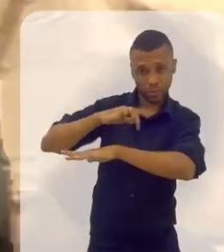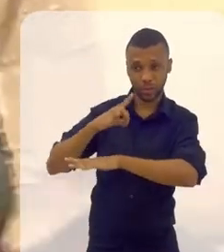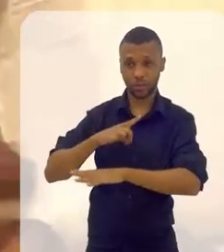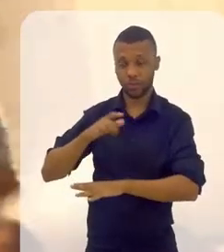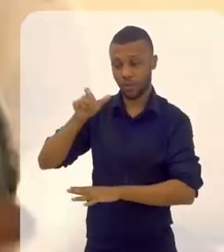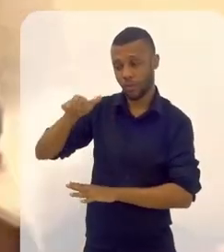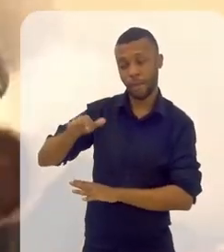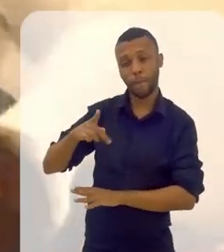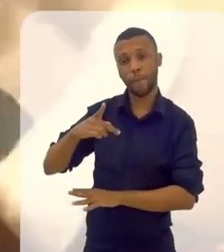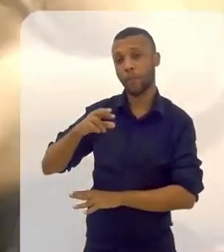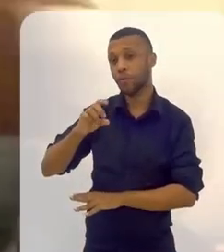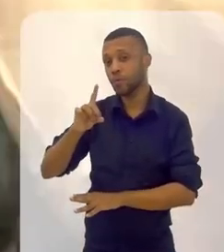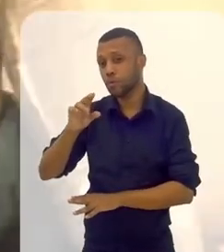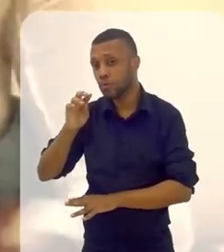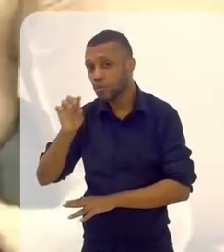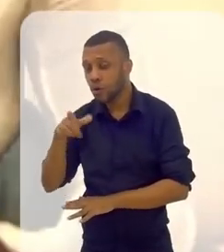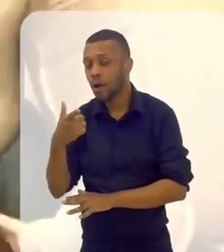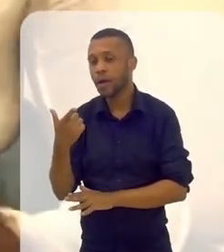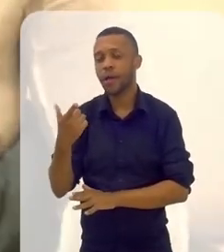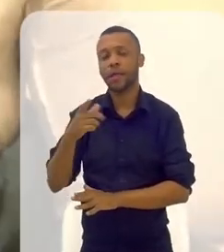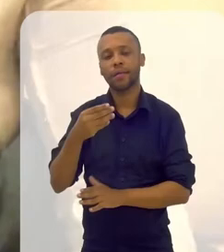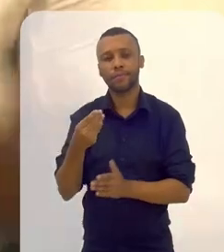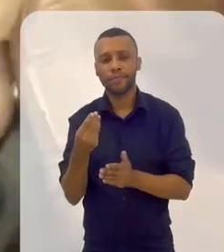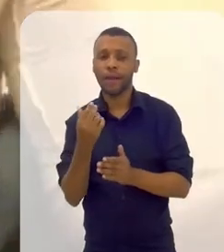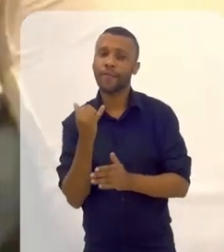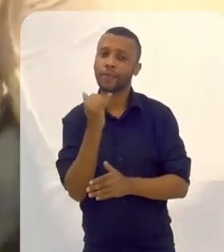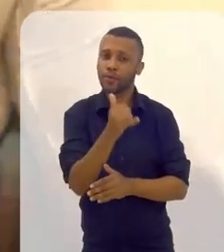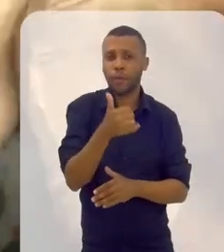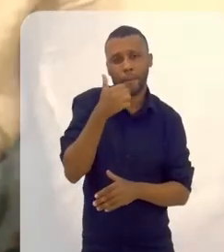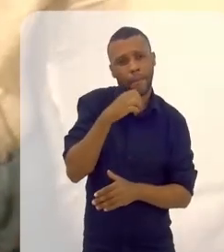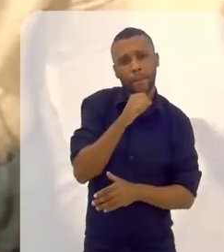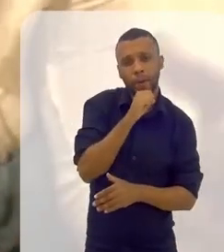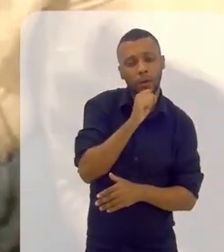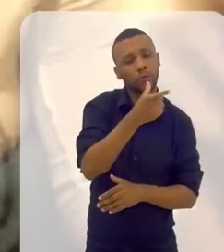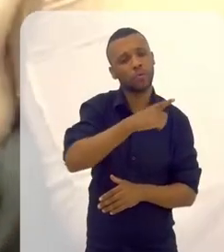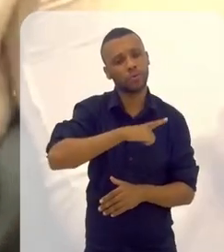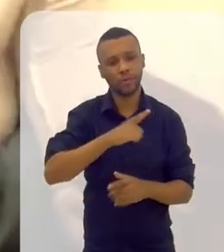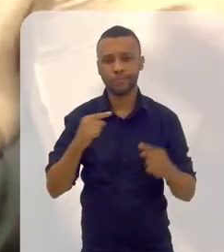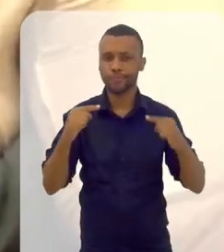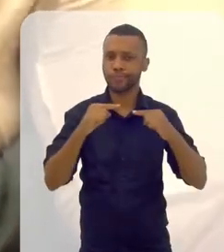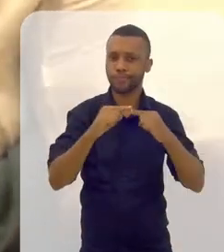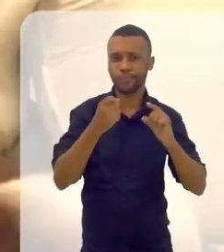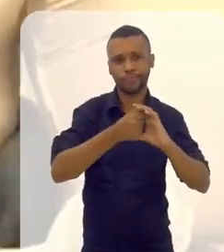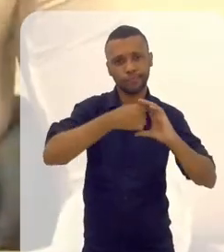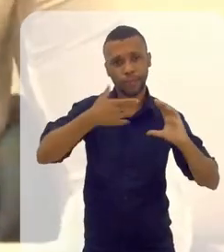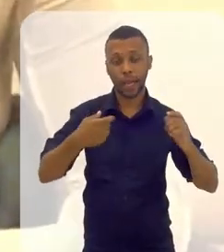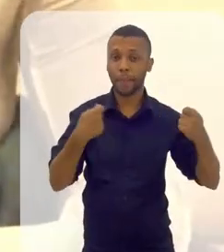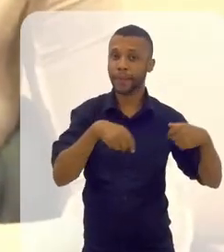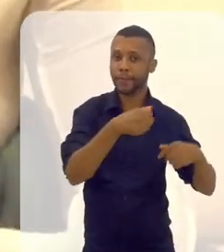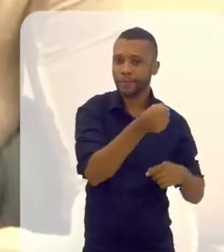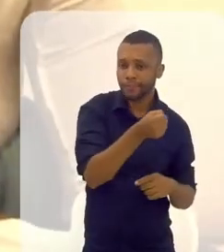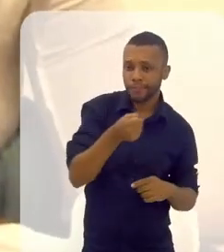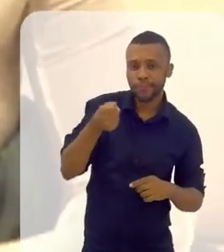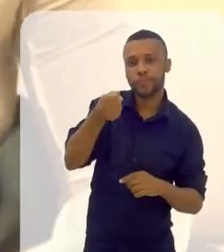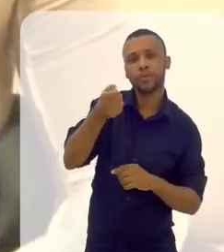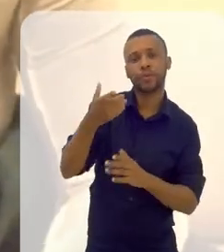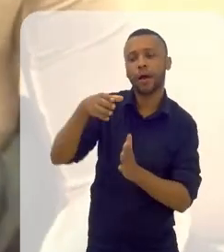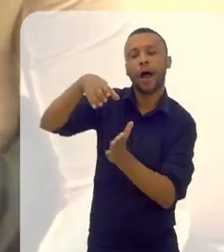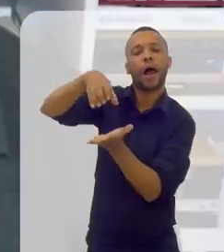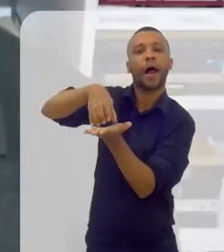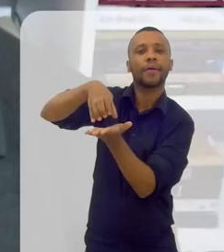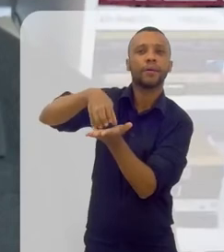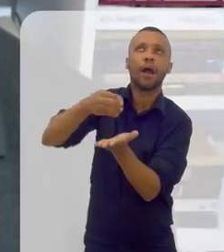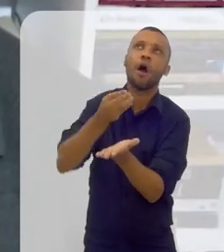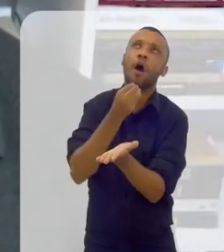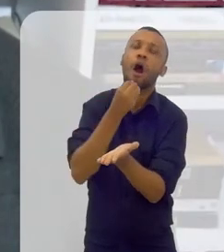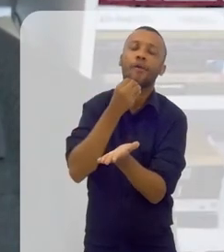lá, entregou um cartãozinho pra minha mãe, disse que eu era, enfim, que eu tinha desenvoltura, que ela devia me levar numa agência, e a gente foi. É óbvio que